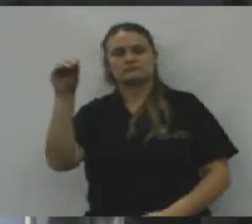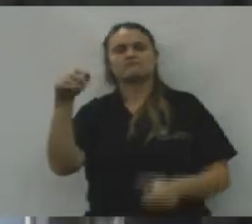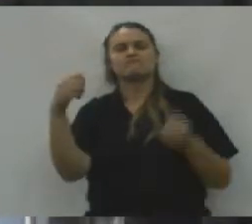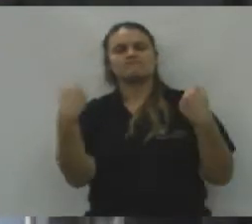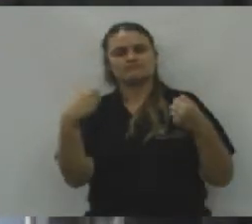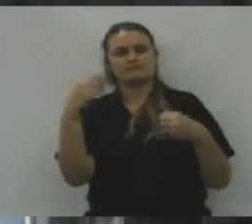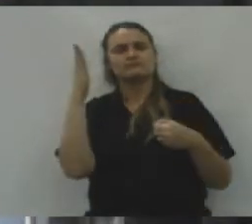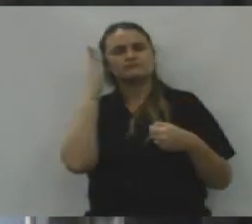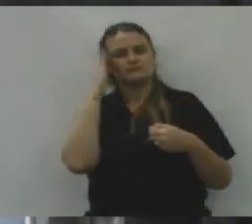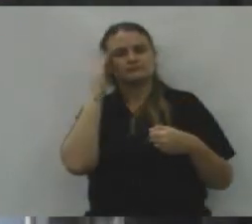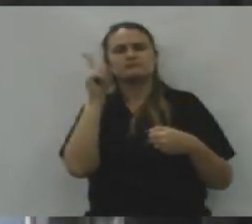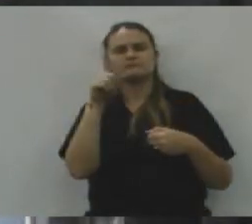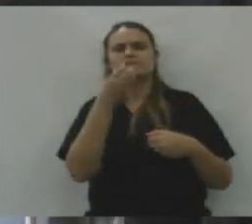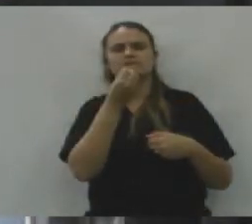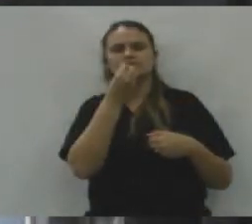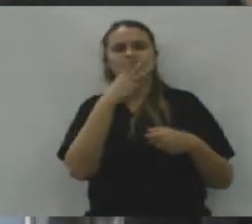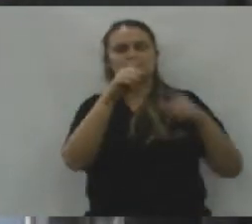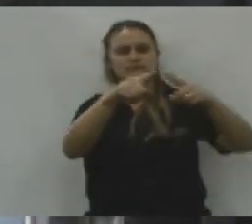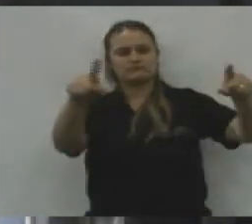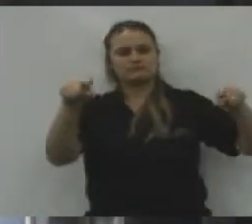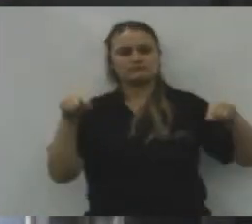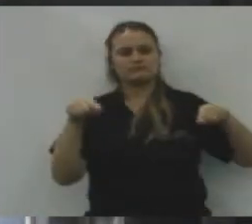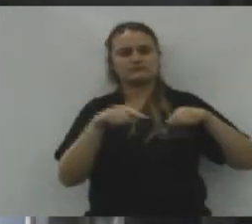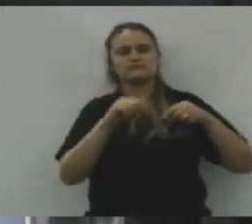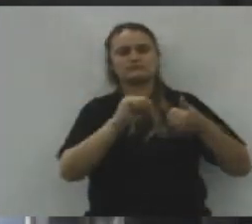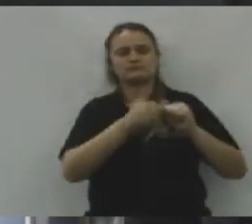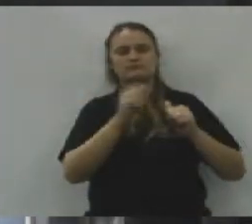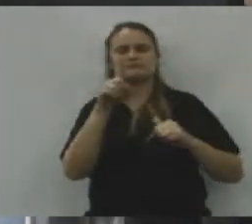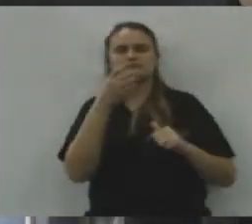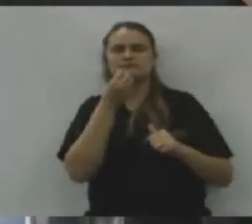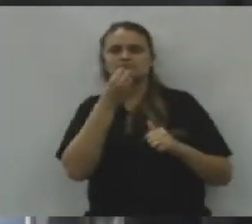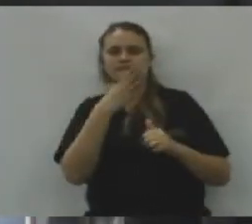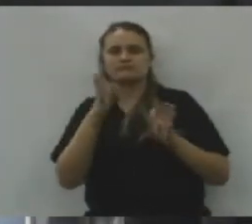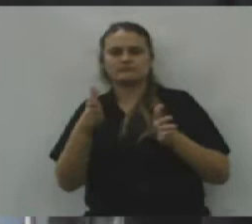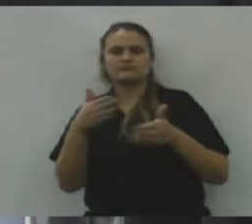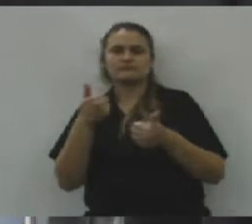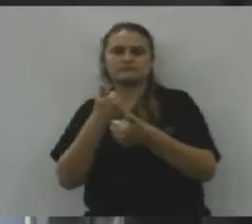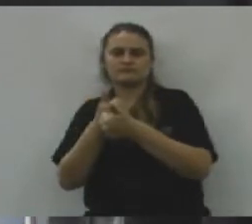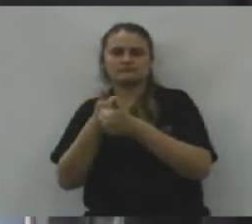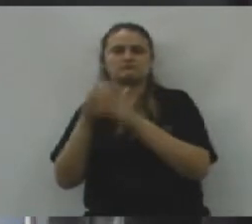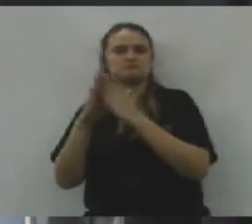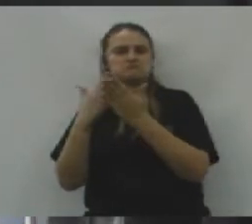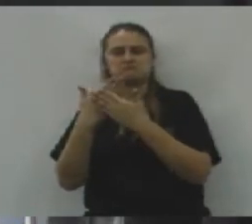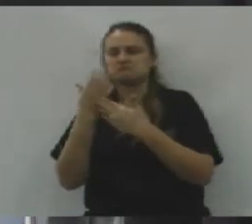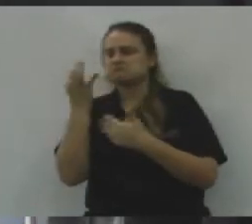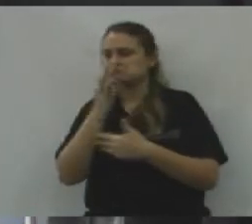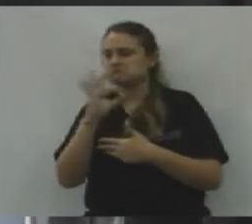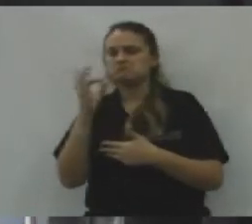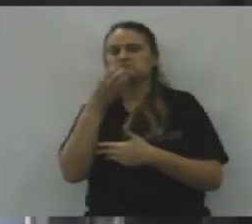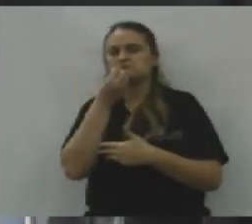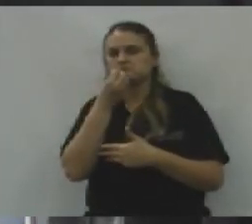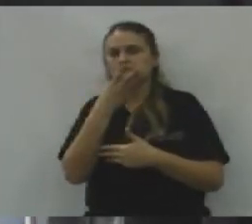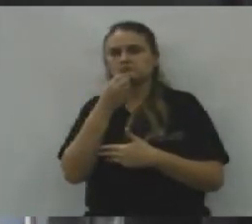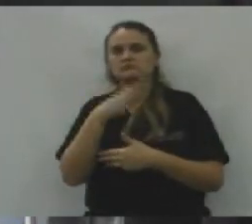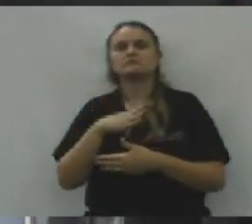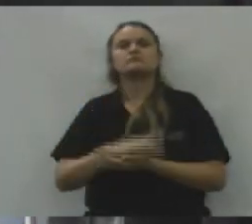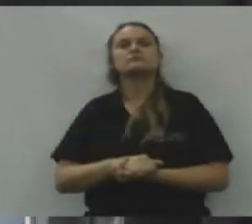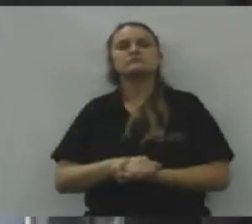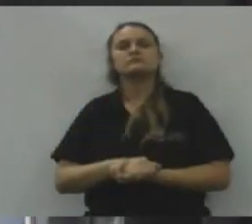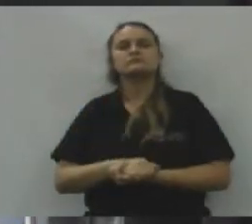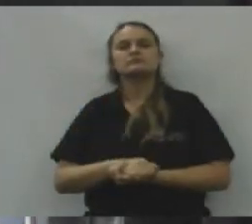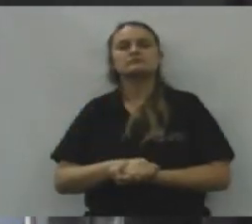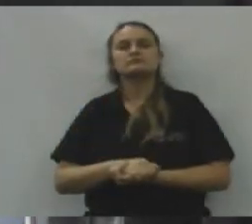e são boas as mini arenas. Foi colocado uma ali perto do Colégio São Cristóvão, de qualidade, bem bacana